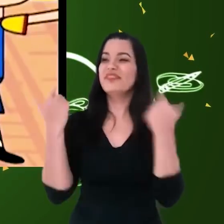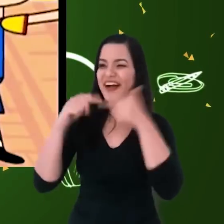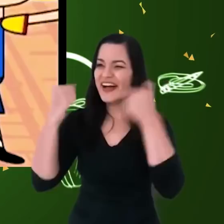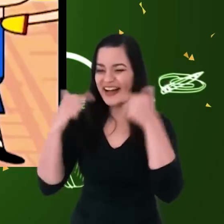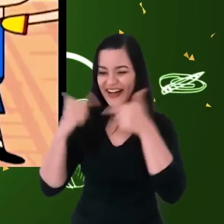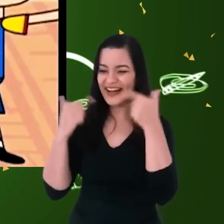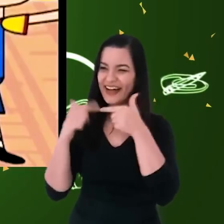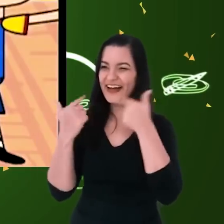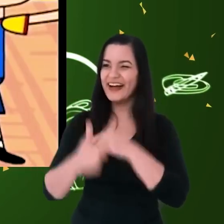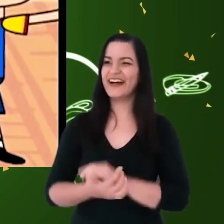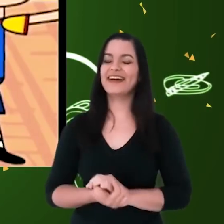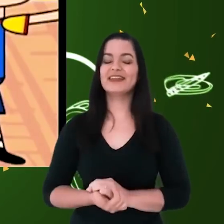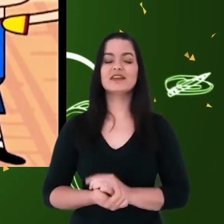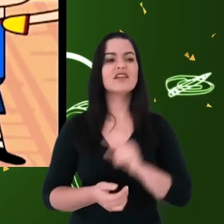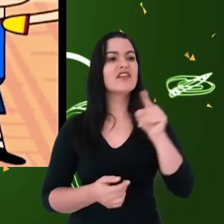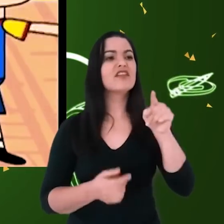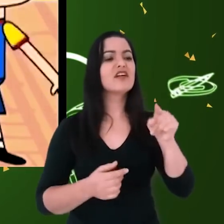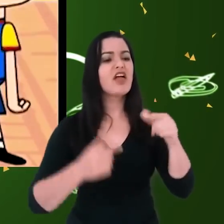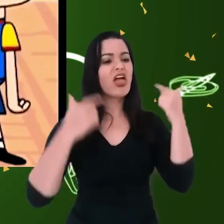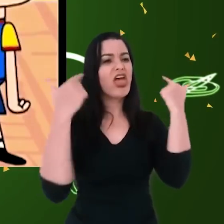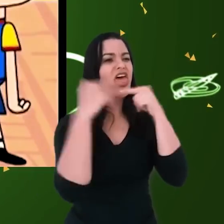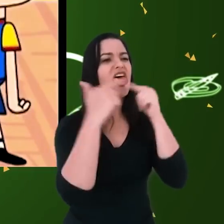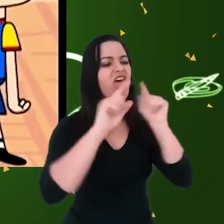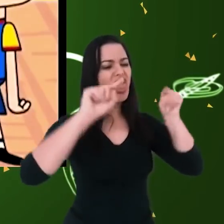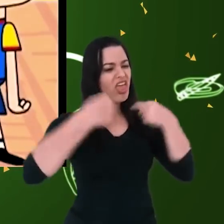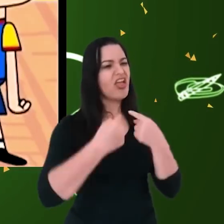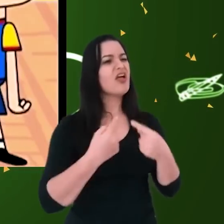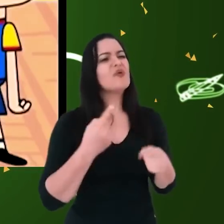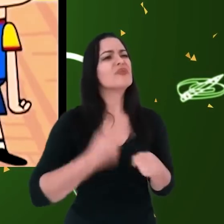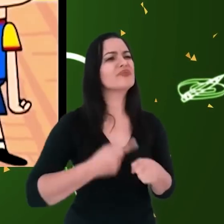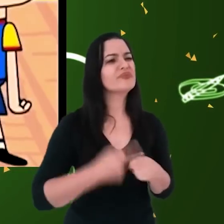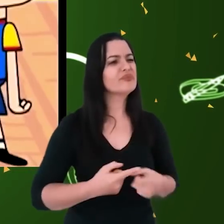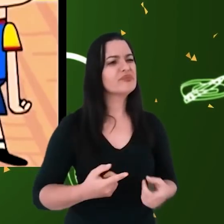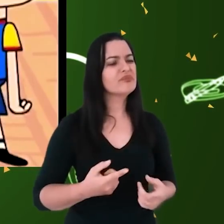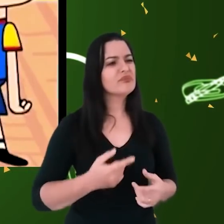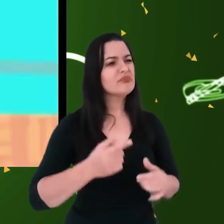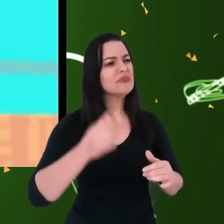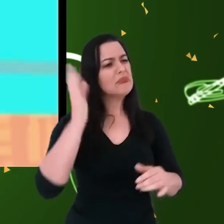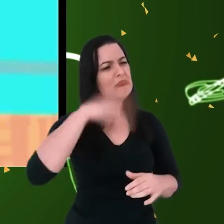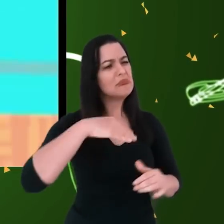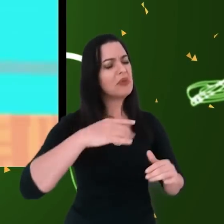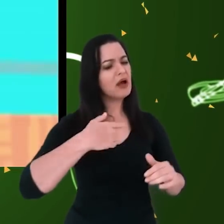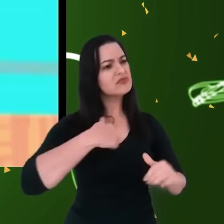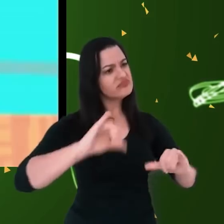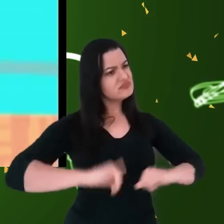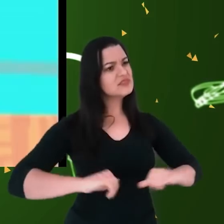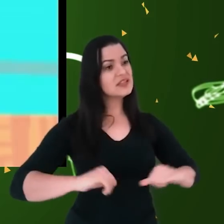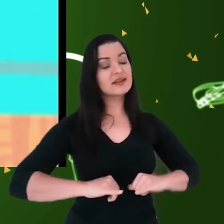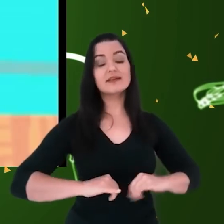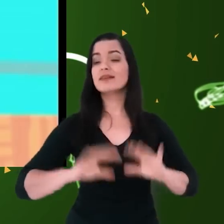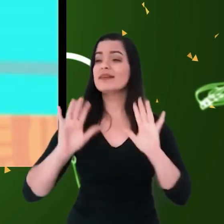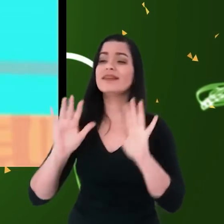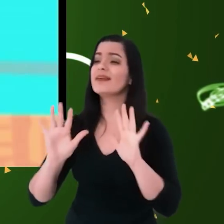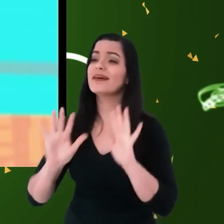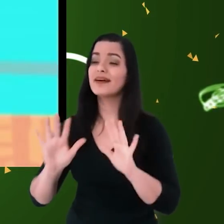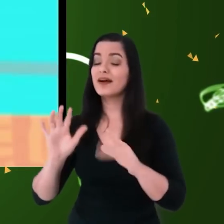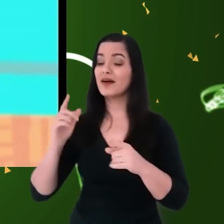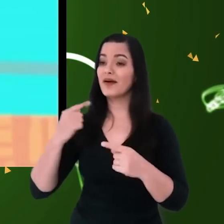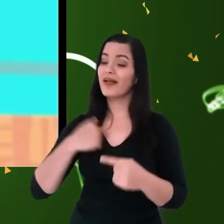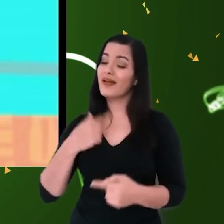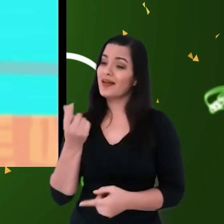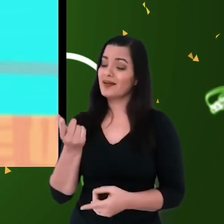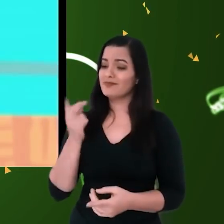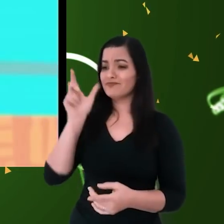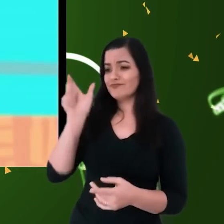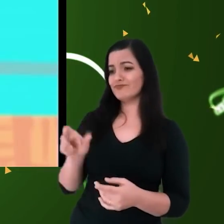você adora rir da desgraça dos outros, né? Não é isso, Gutinho. É que eu acho engraçado você tentando virar trabalhador